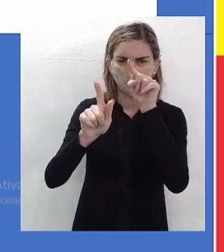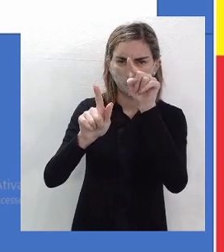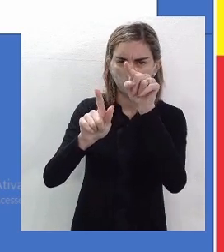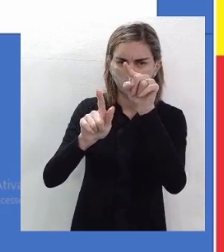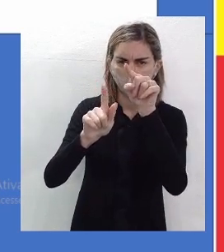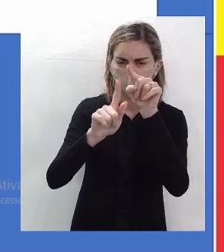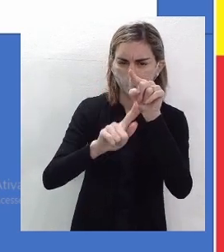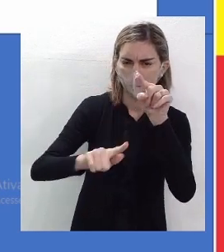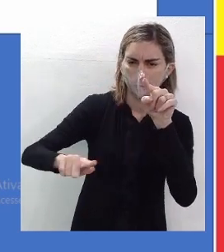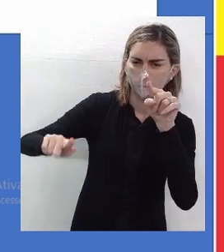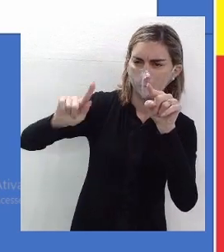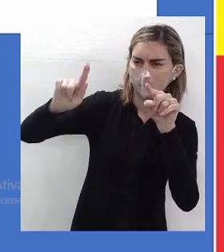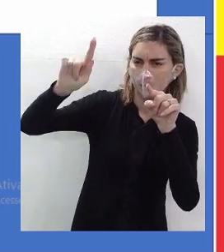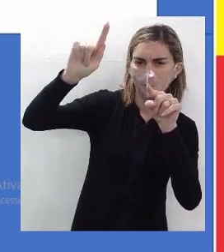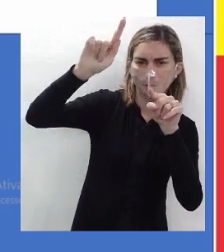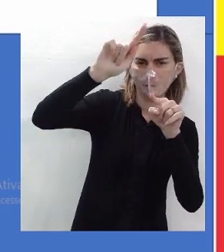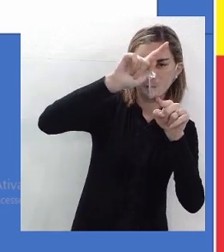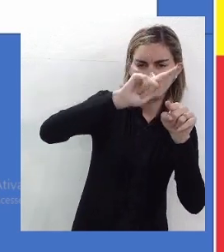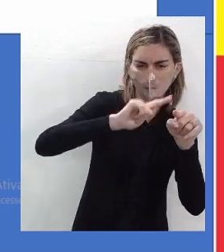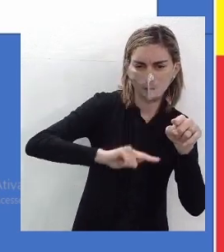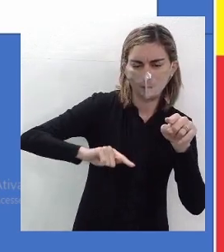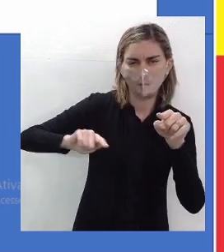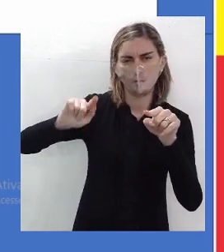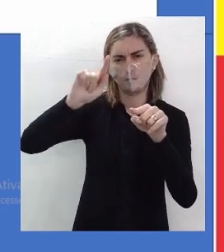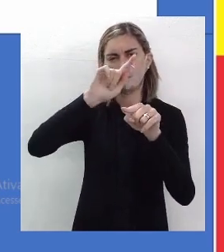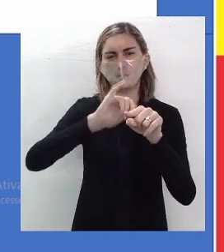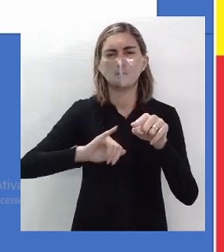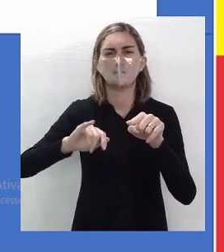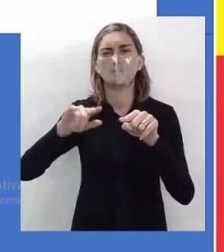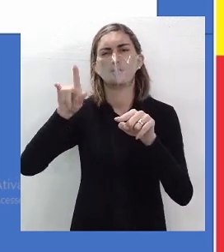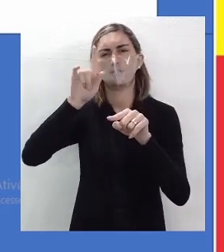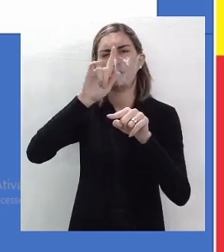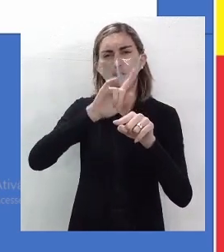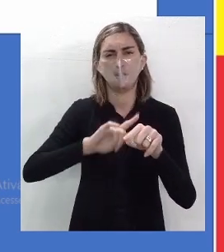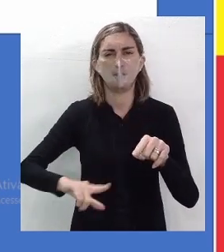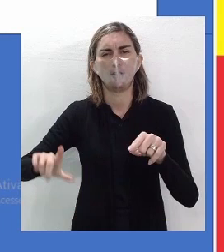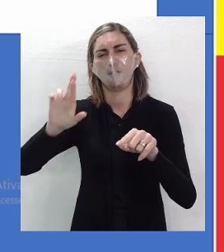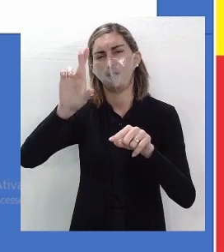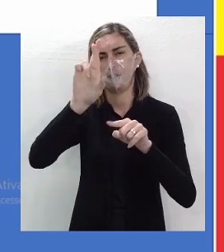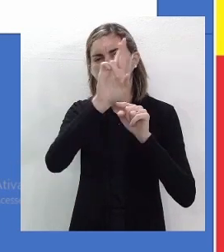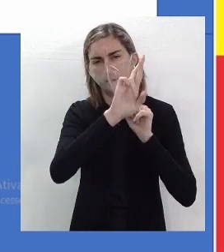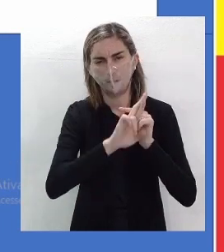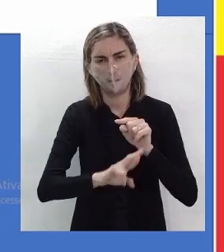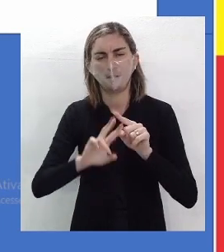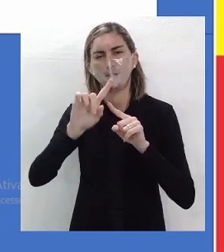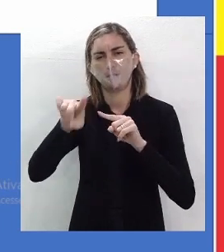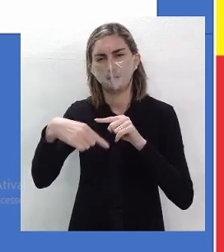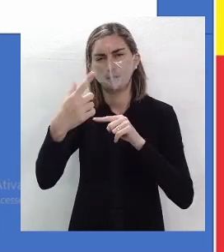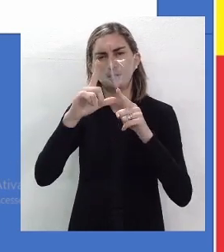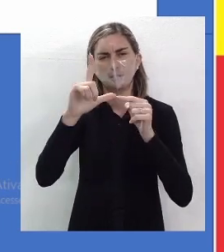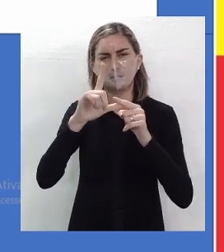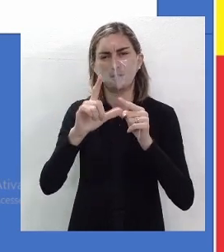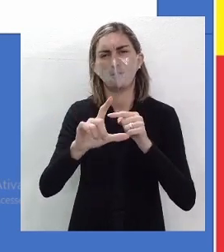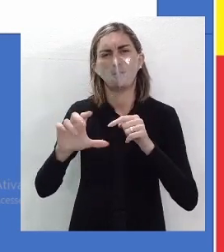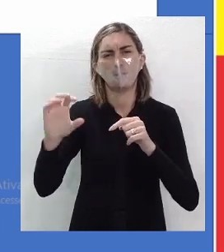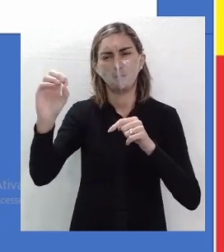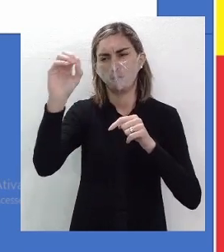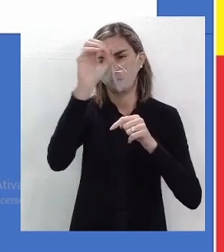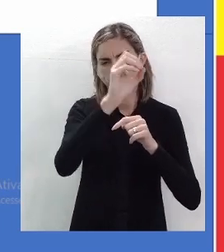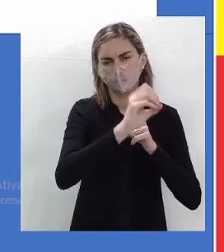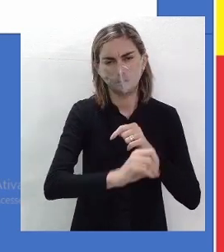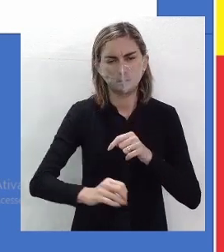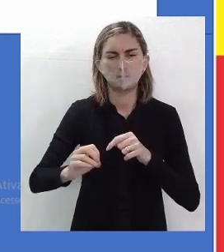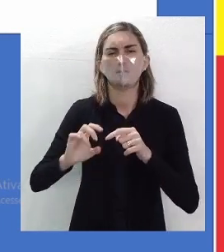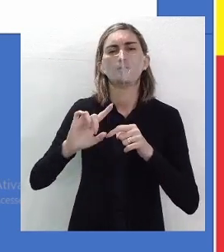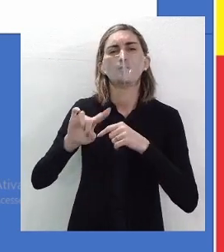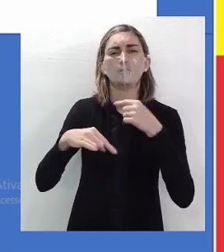é? E todas as letras I se repetindo, e depois as letras R se repetindo, e depois as letras O se